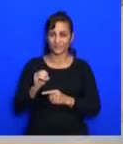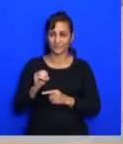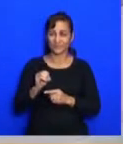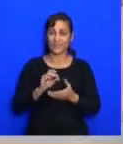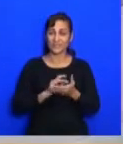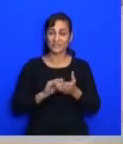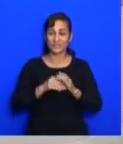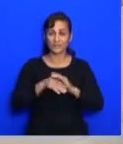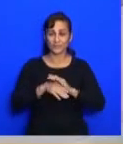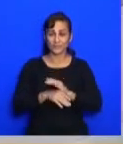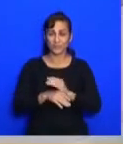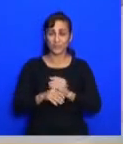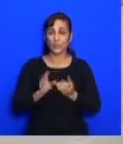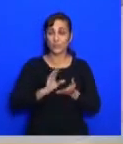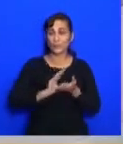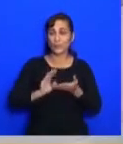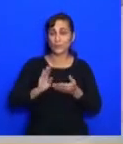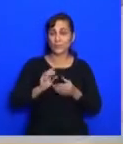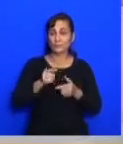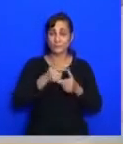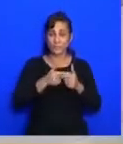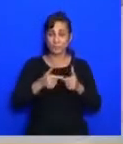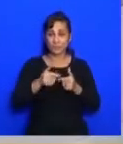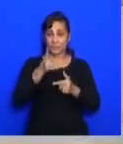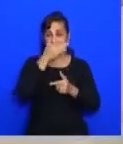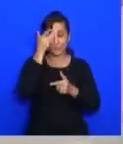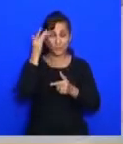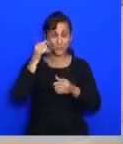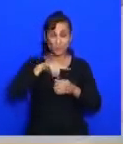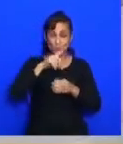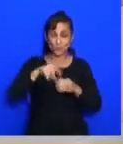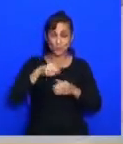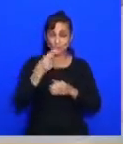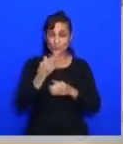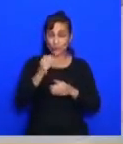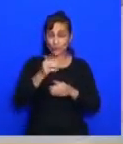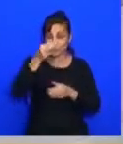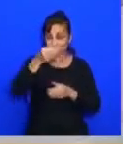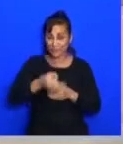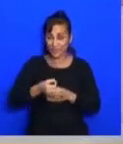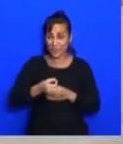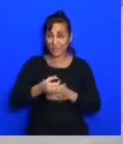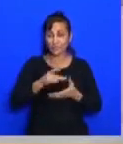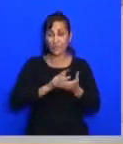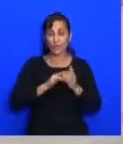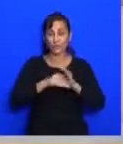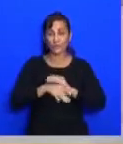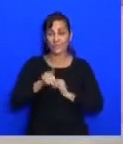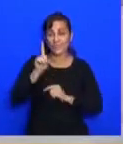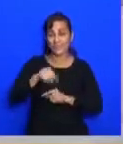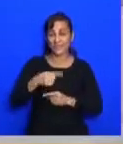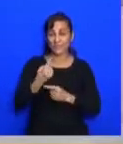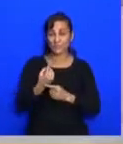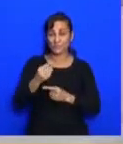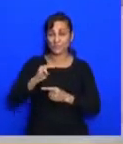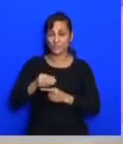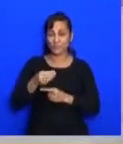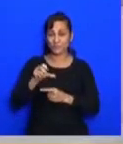2.350 da Lotomania e o prêmio que será dividido entre os acertadores dos 20 números hoje na Lotomania será de